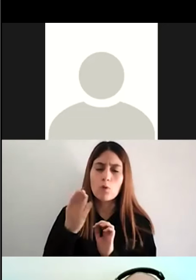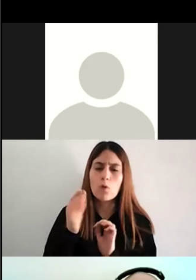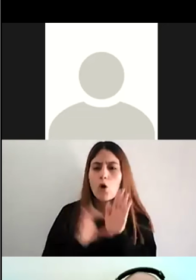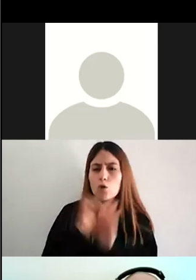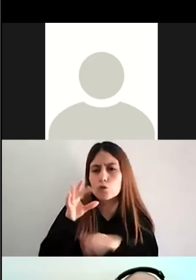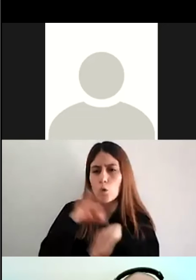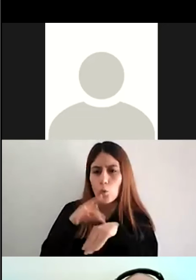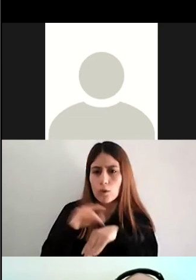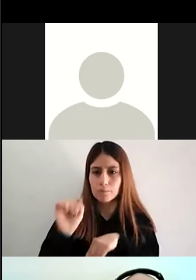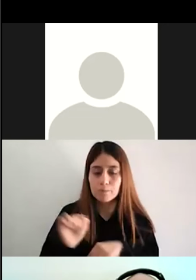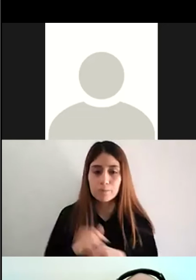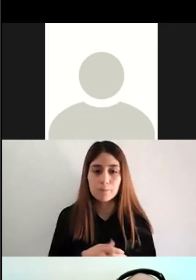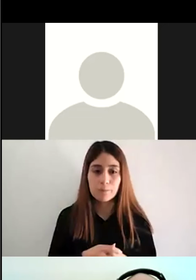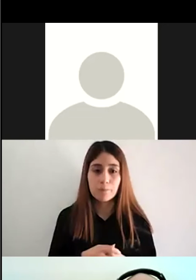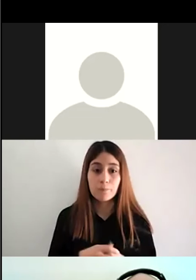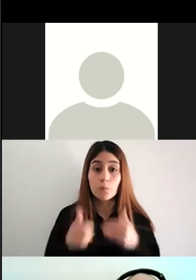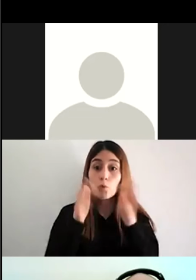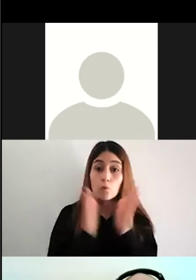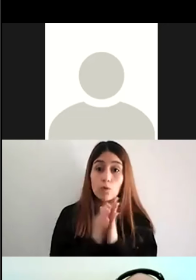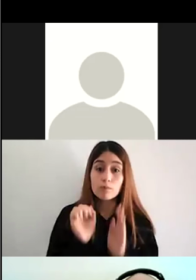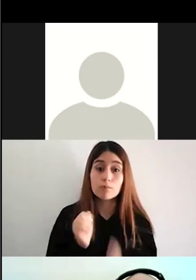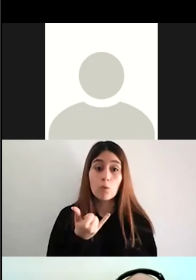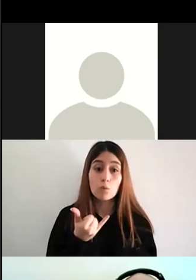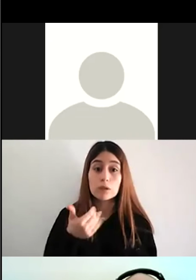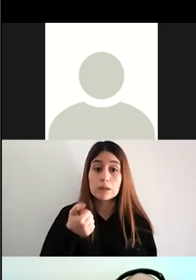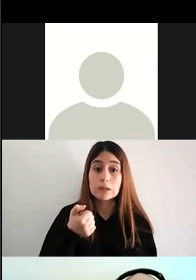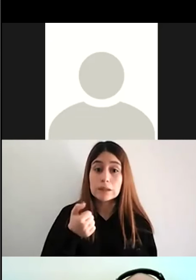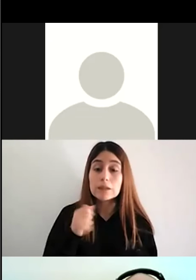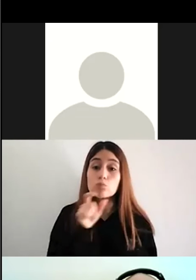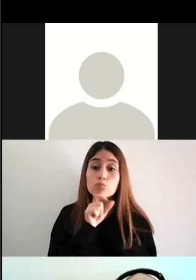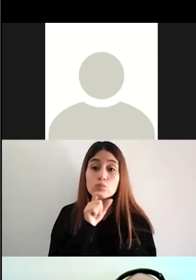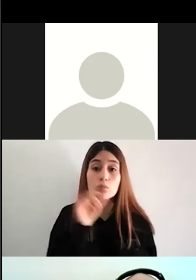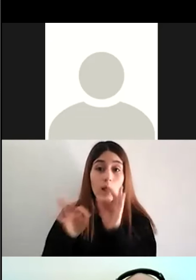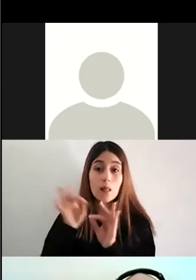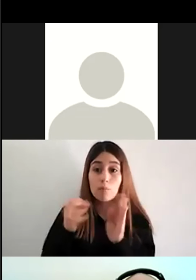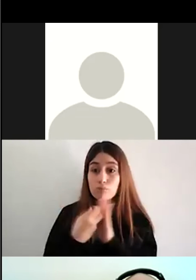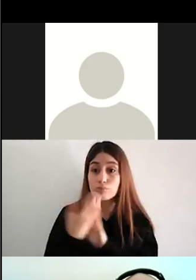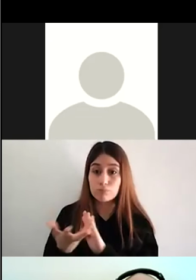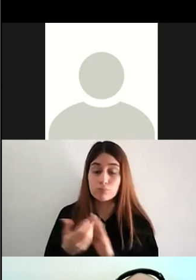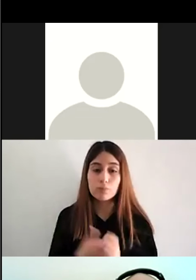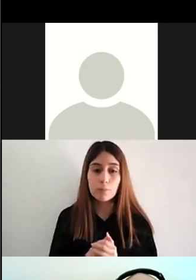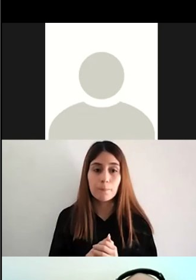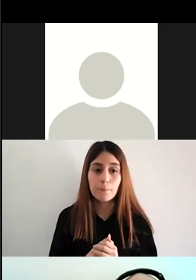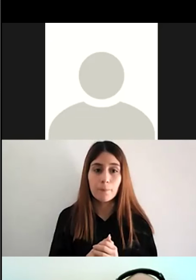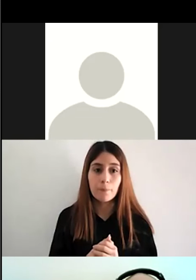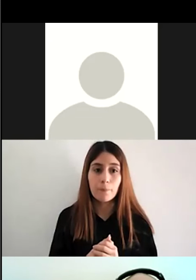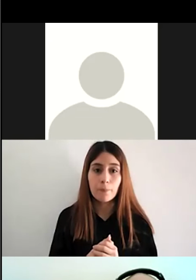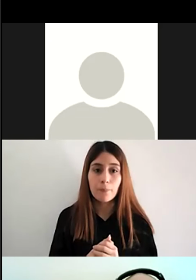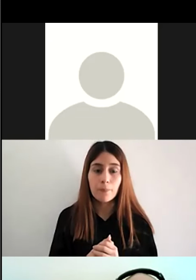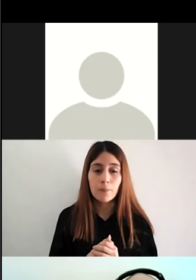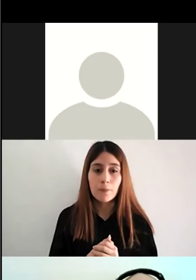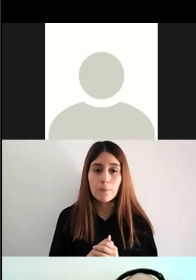diferentes. Um total de 215 possibilidades de tratamento. Atendendo a que um medicamento pode ter mais de uma